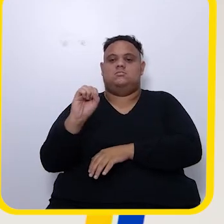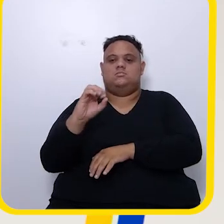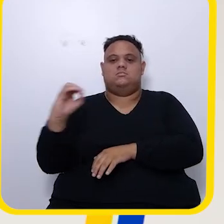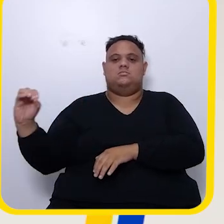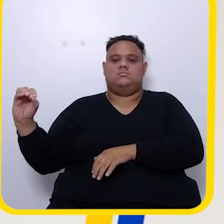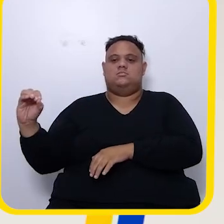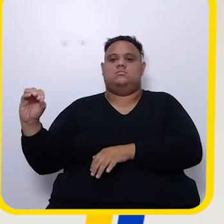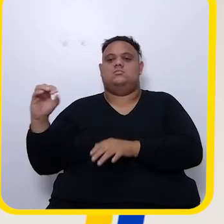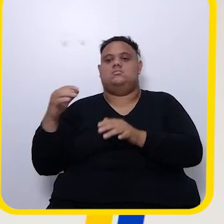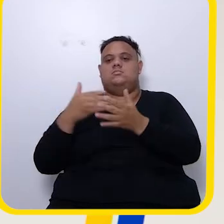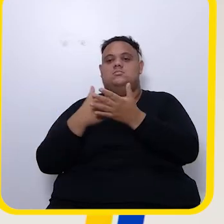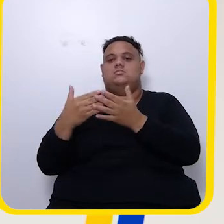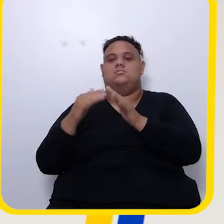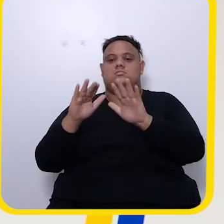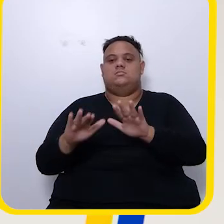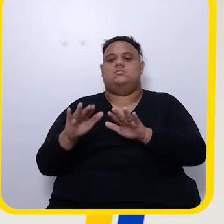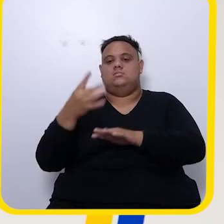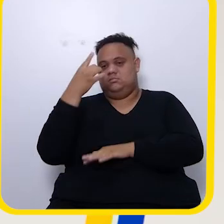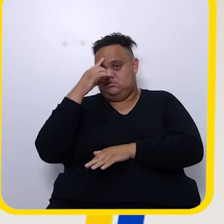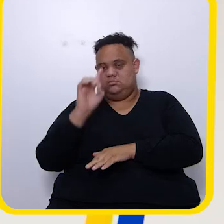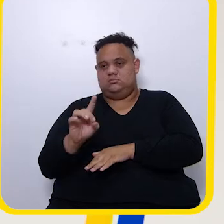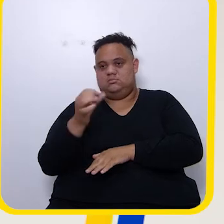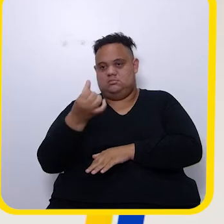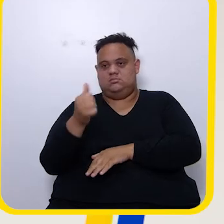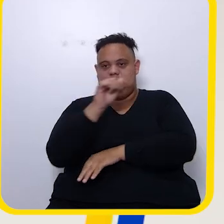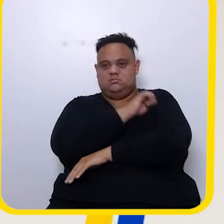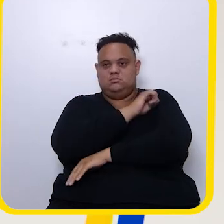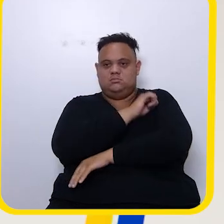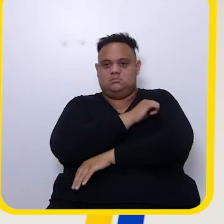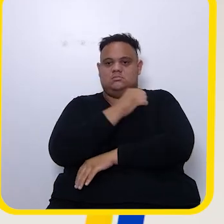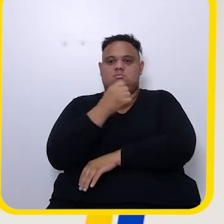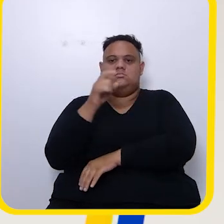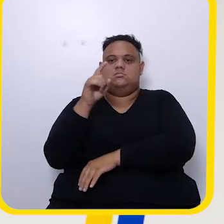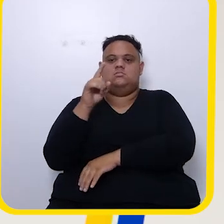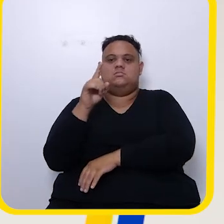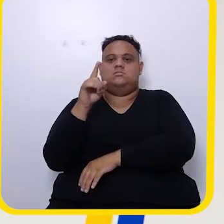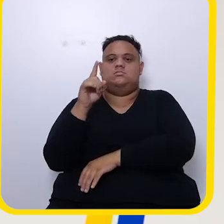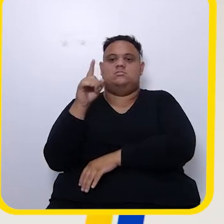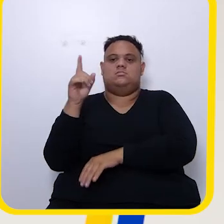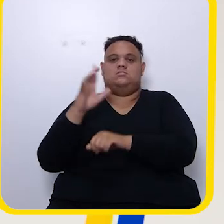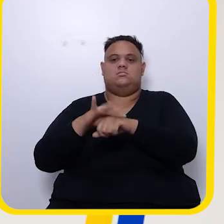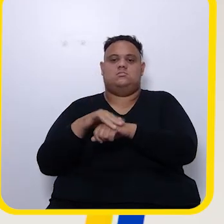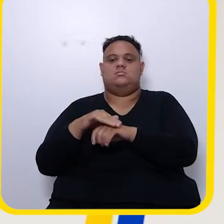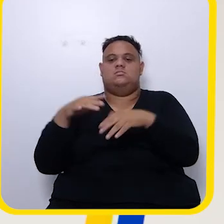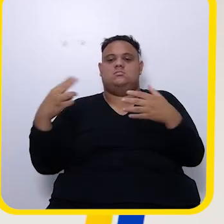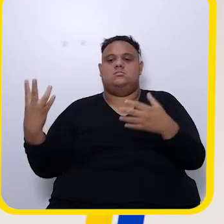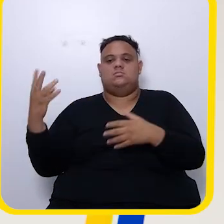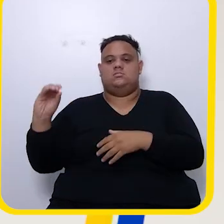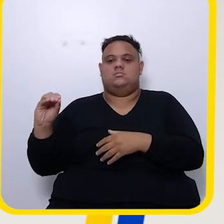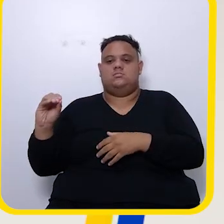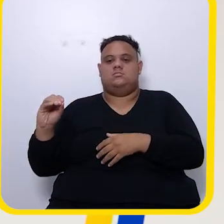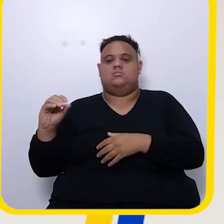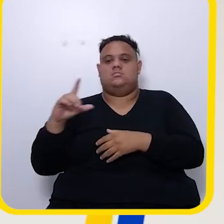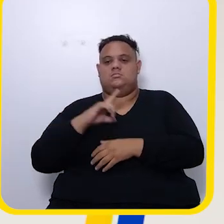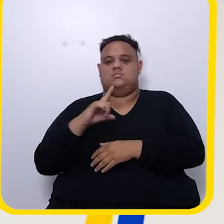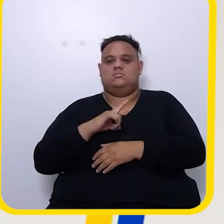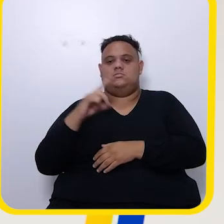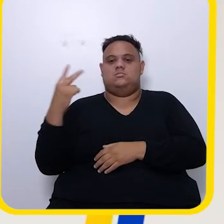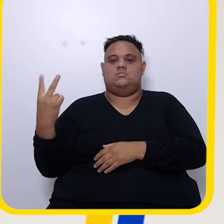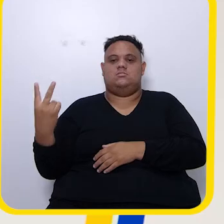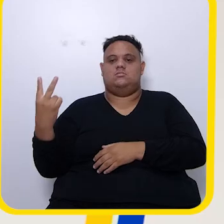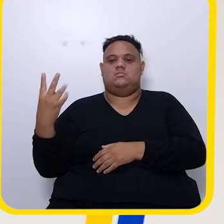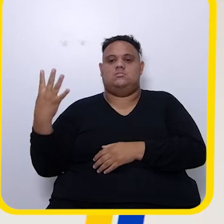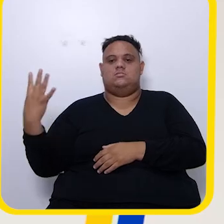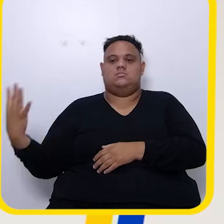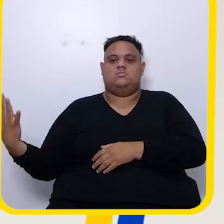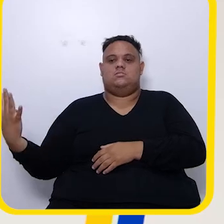lá no início. Porém, no dia, 6 alunos ficaram doentes. Então, ó, dos 30, eu vou tirar esses 6